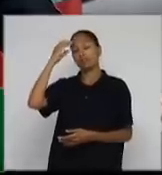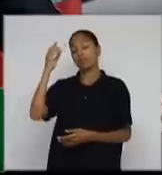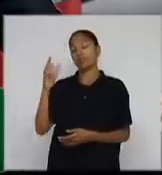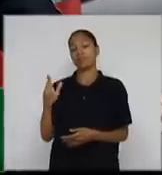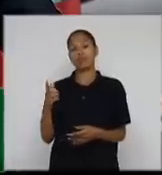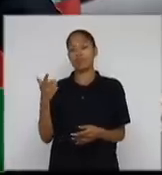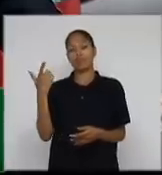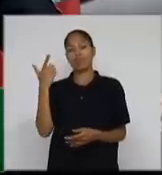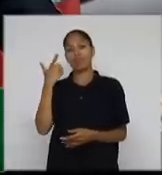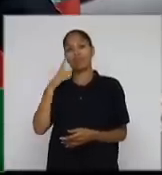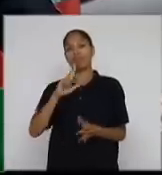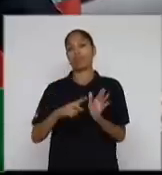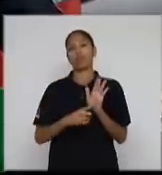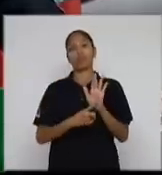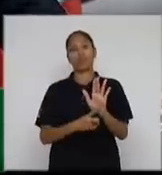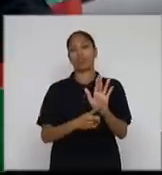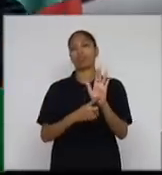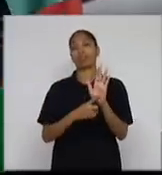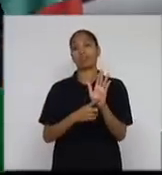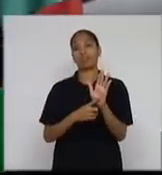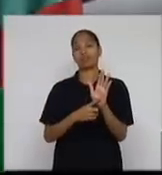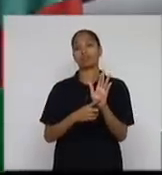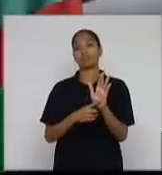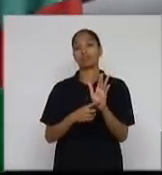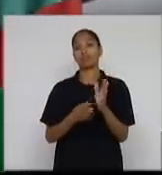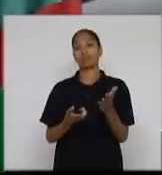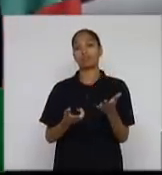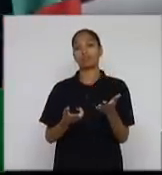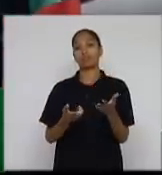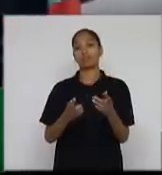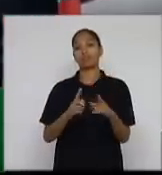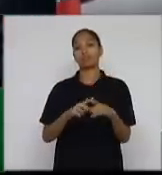custar um pouco para sair, mas tenho certeza que vou sair muito melhor do que entrei. Muito obrigado.